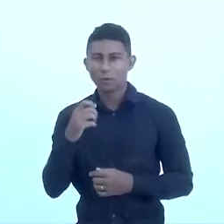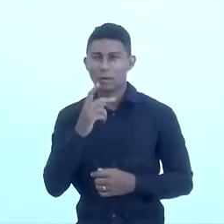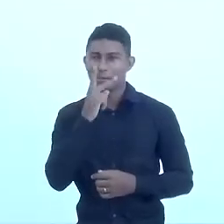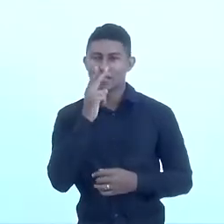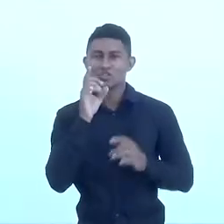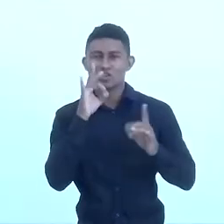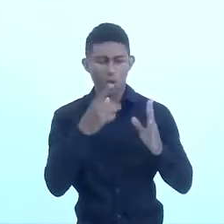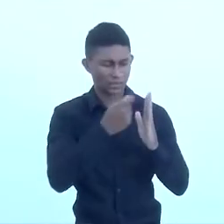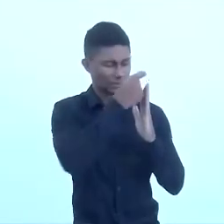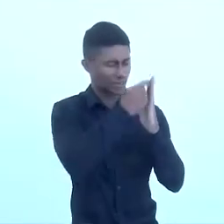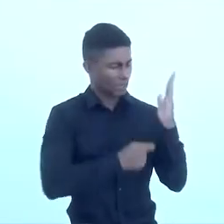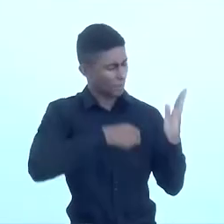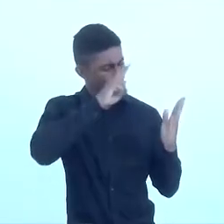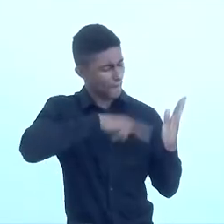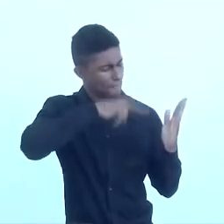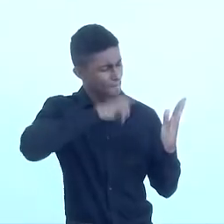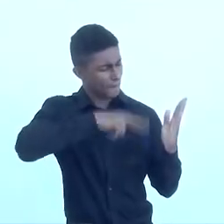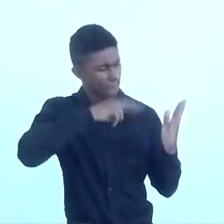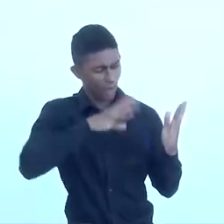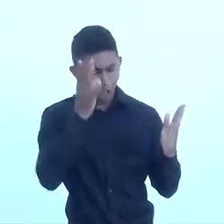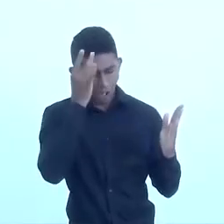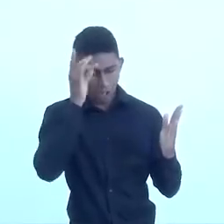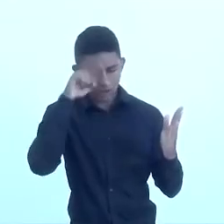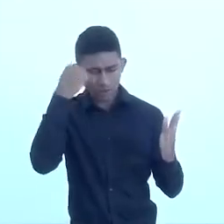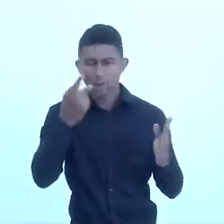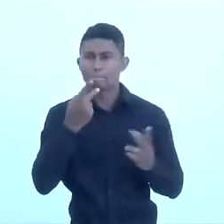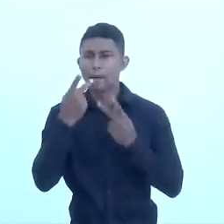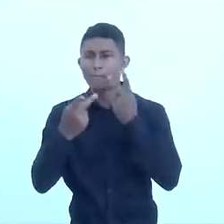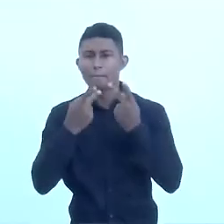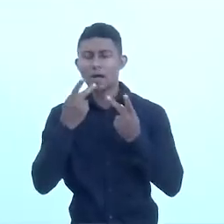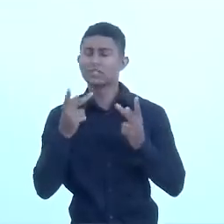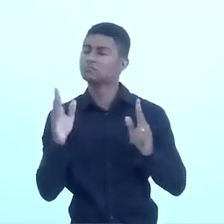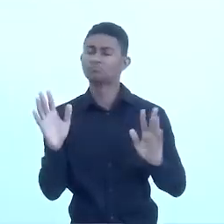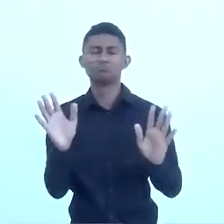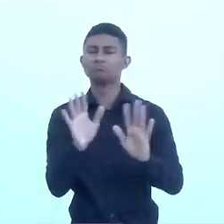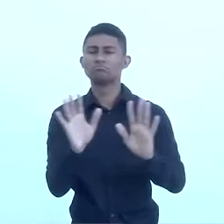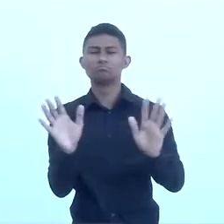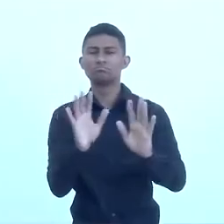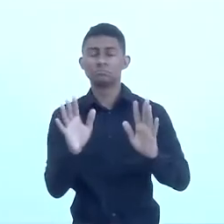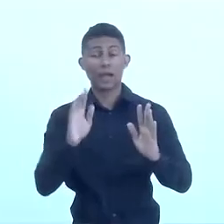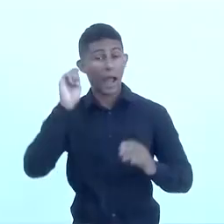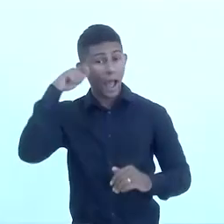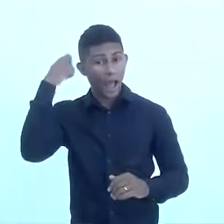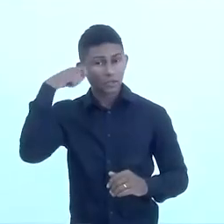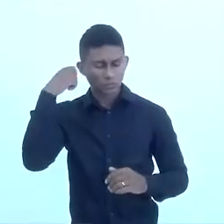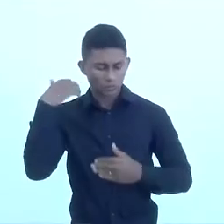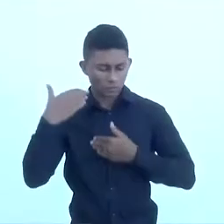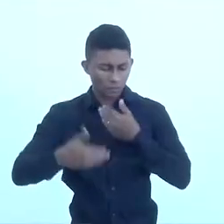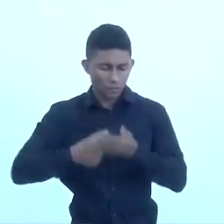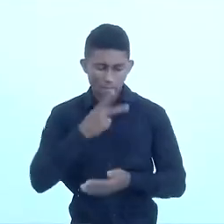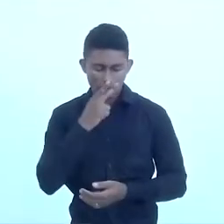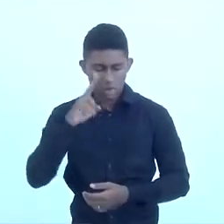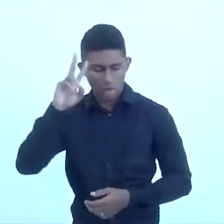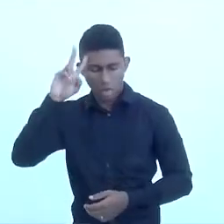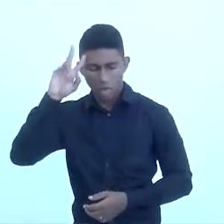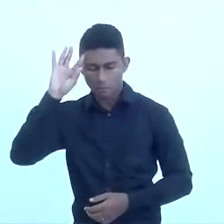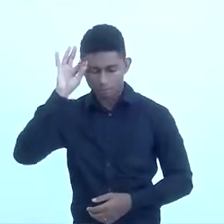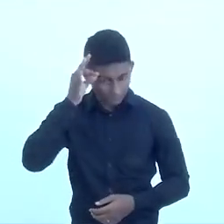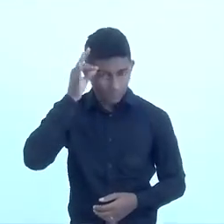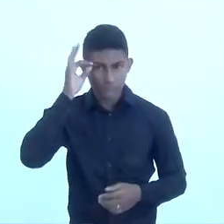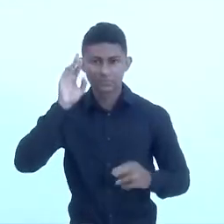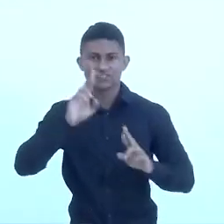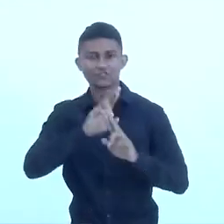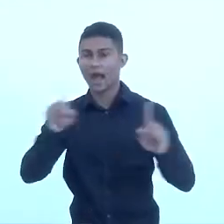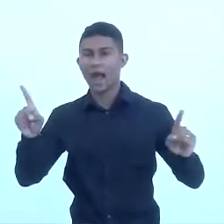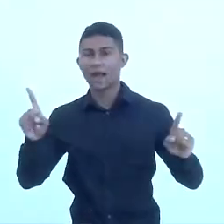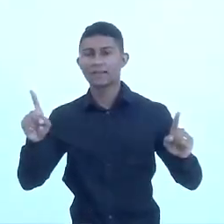um repetidor de textos ou tal, ou quase como se fosse um artesão. O ator deixa de ser um artesão e